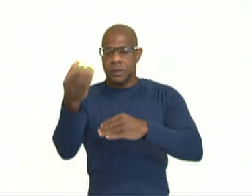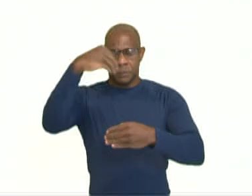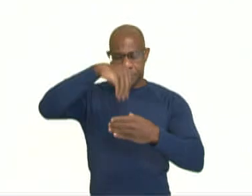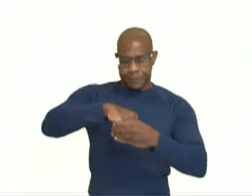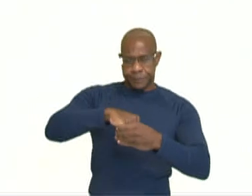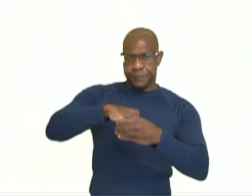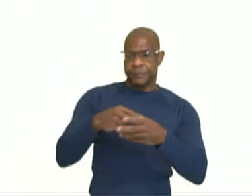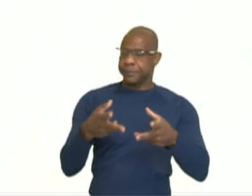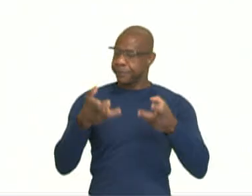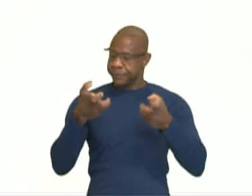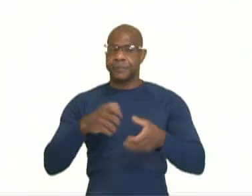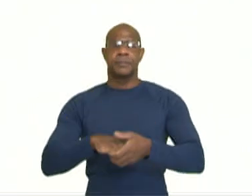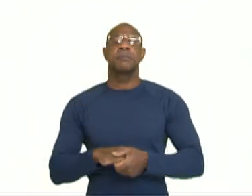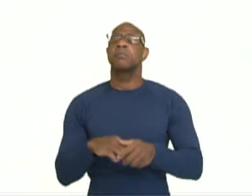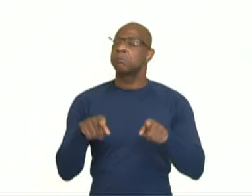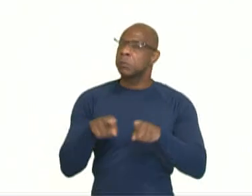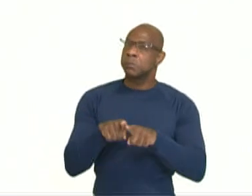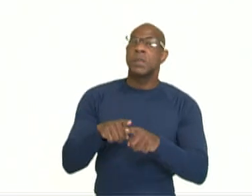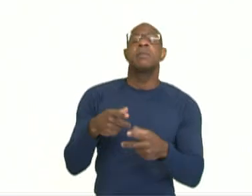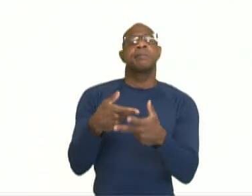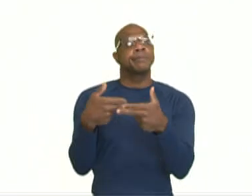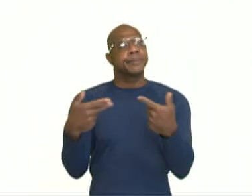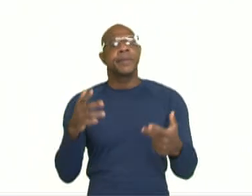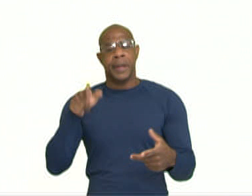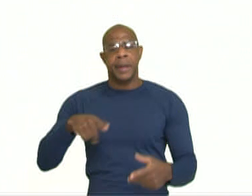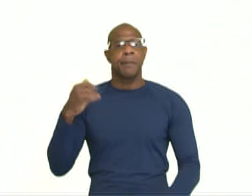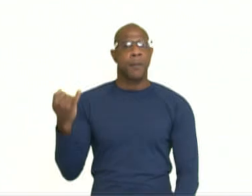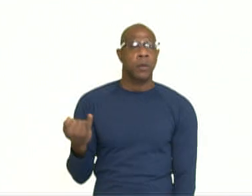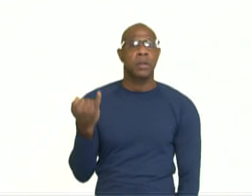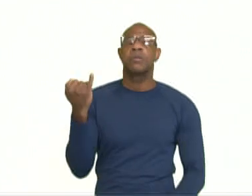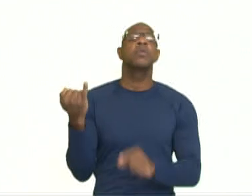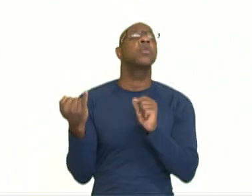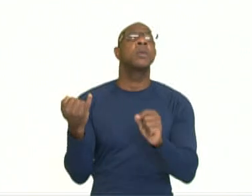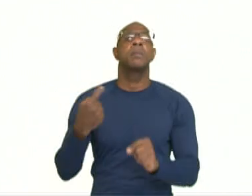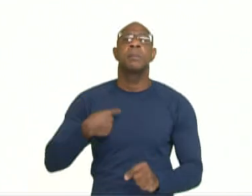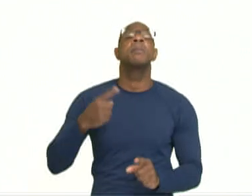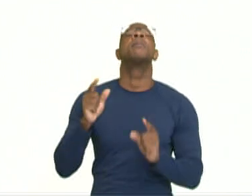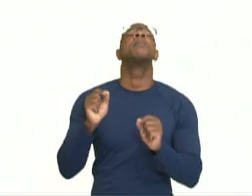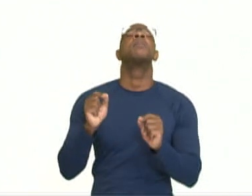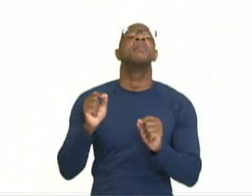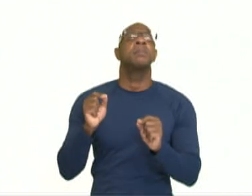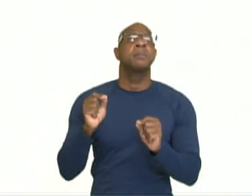interno. Este é elemento importantíssimo para